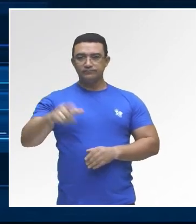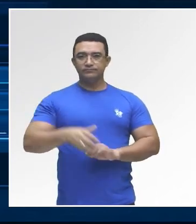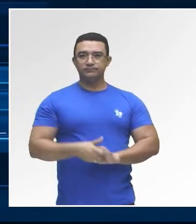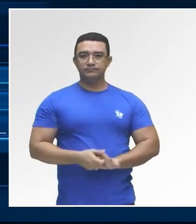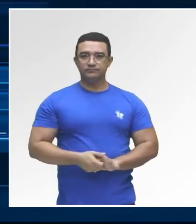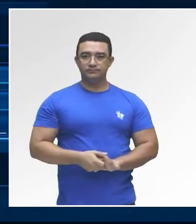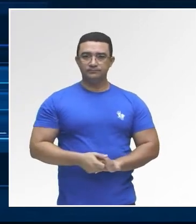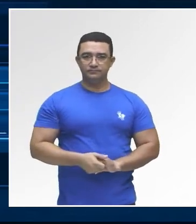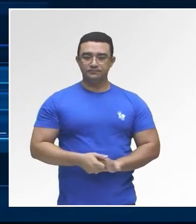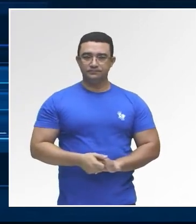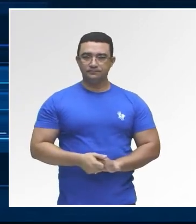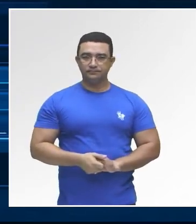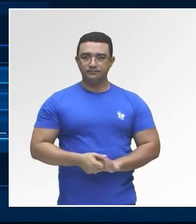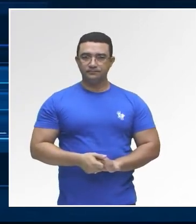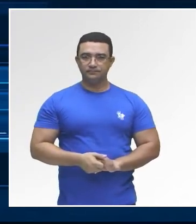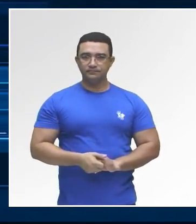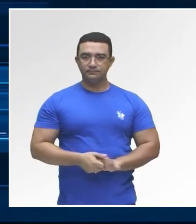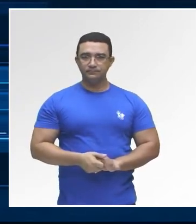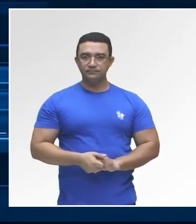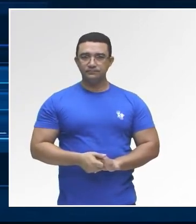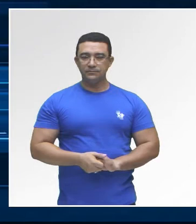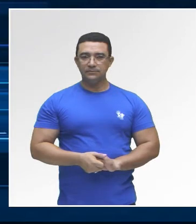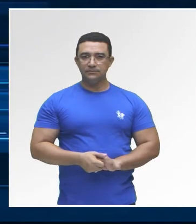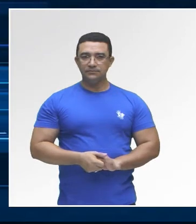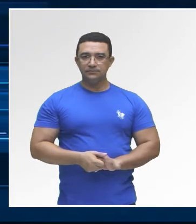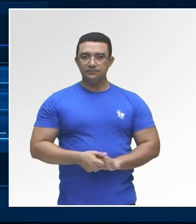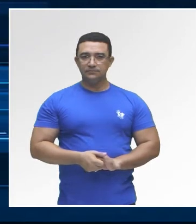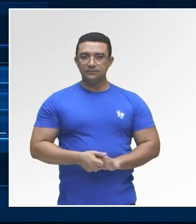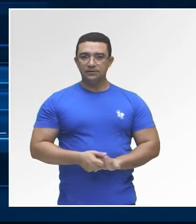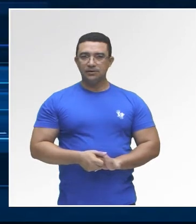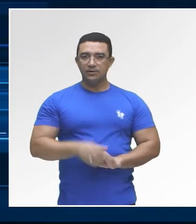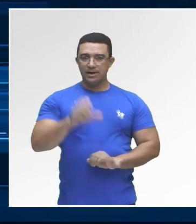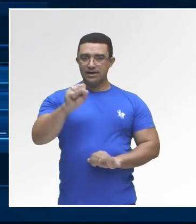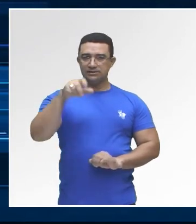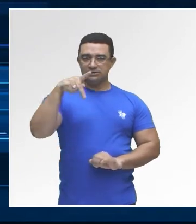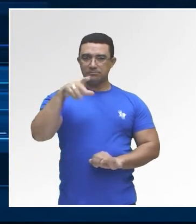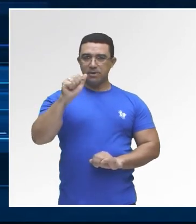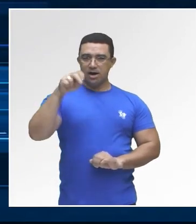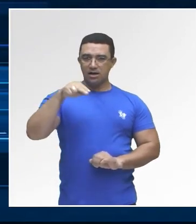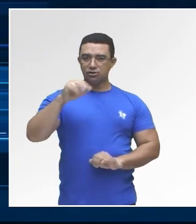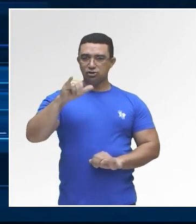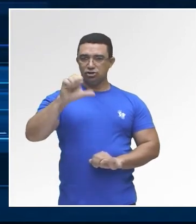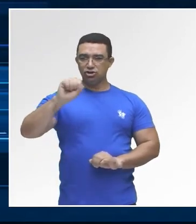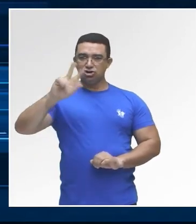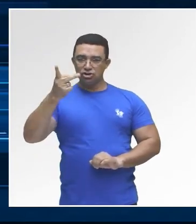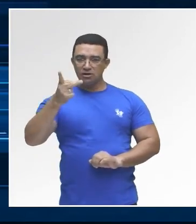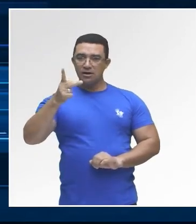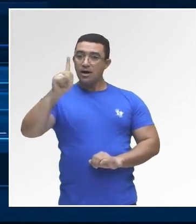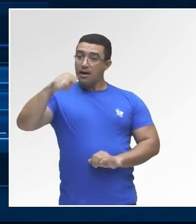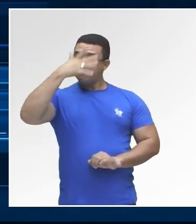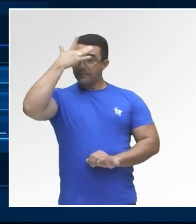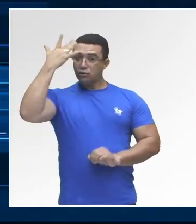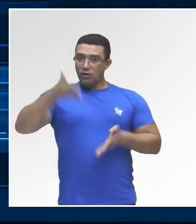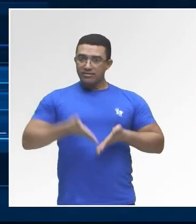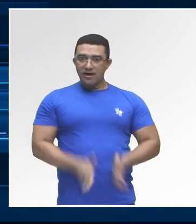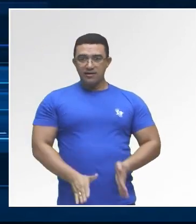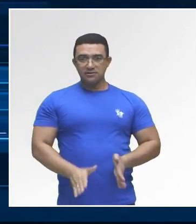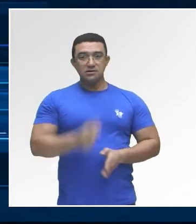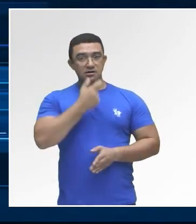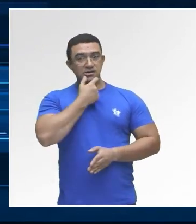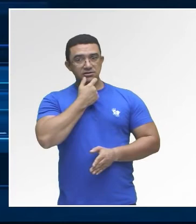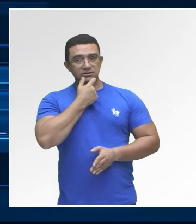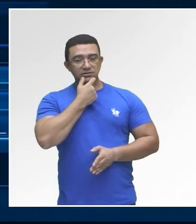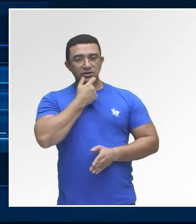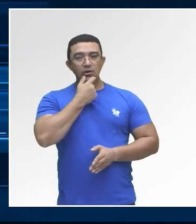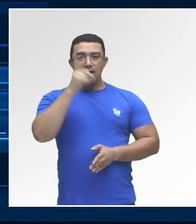país, Espanha. Spanish é a nacionalidade, espanhol ou espanhola. Spain,